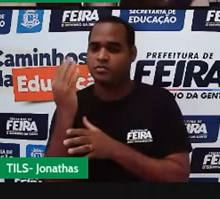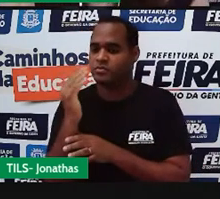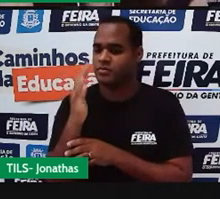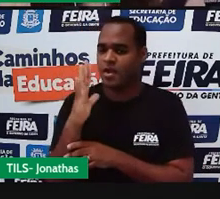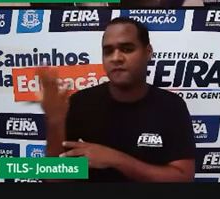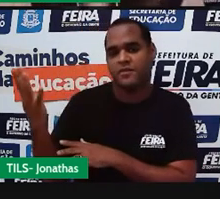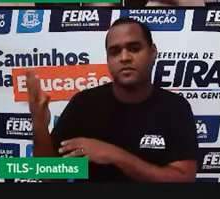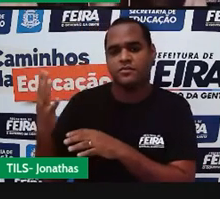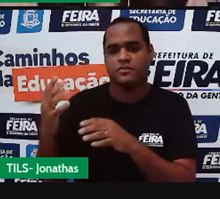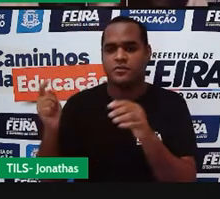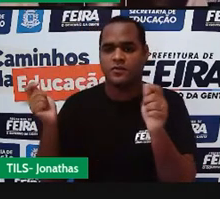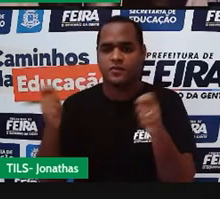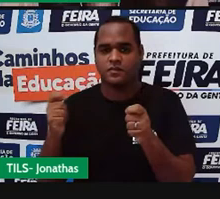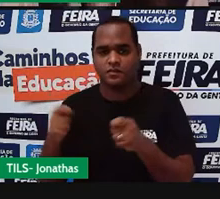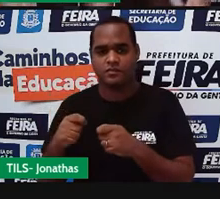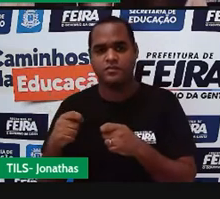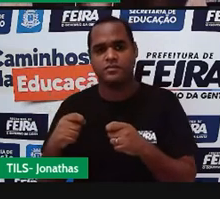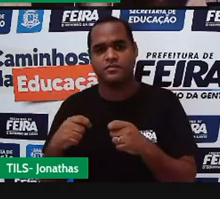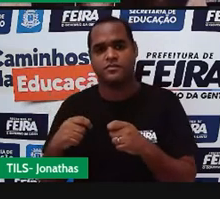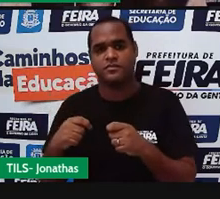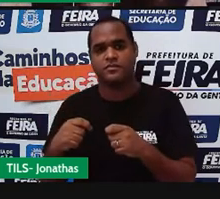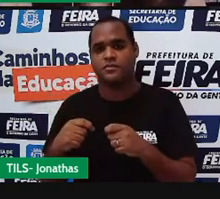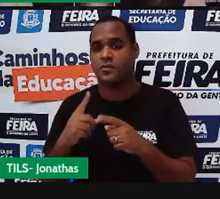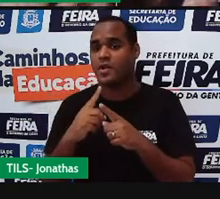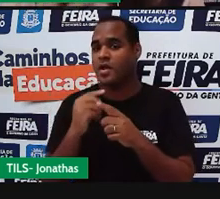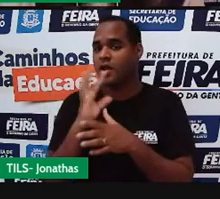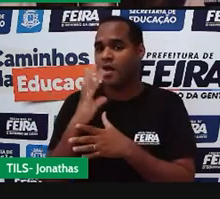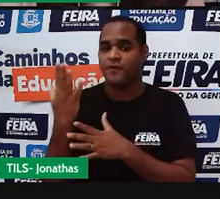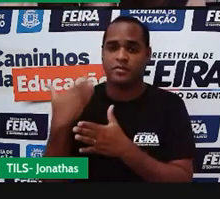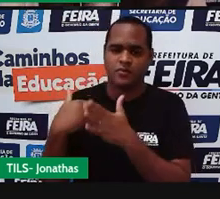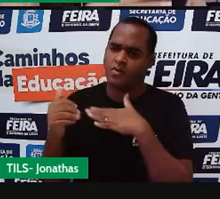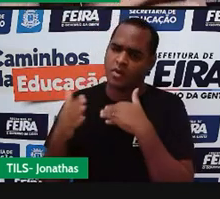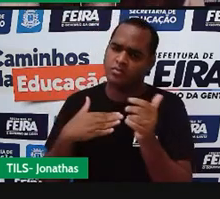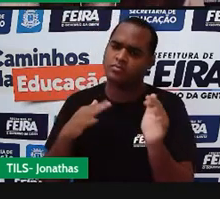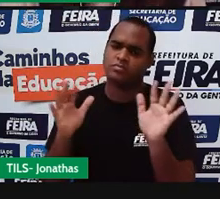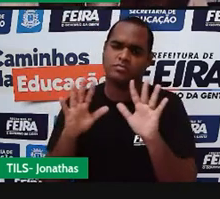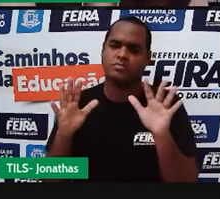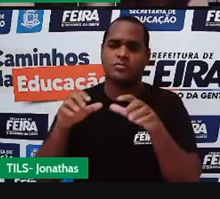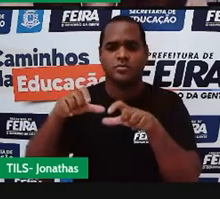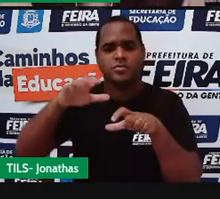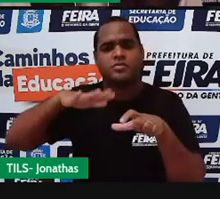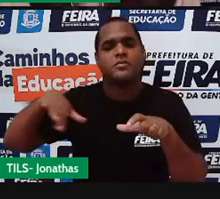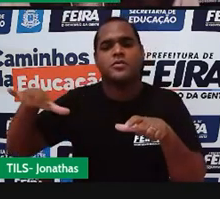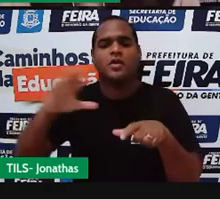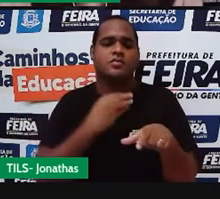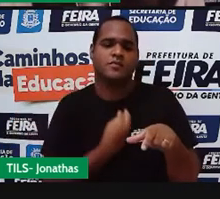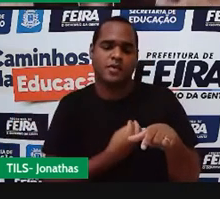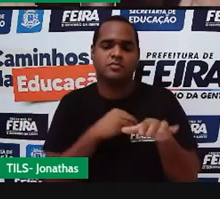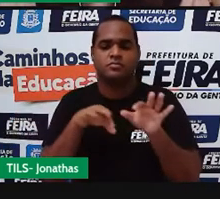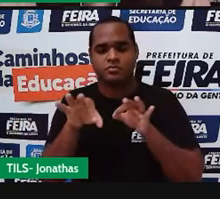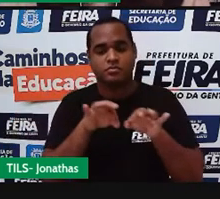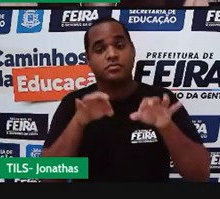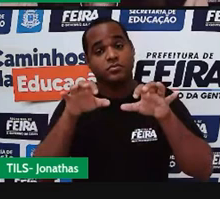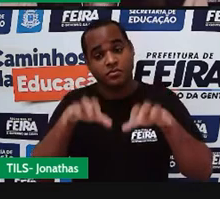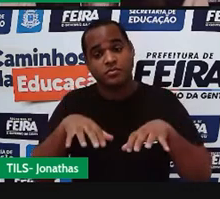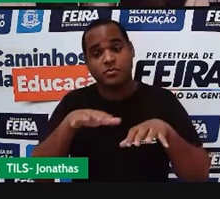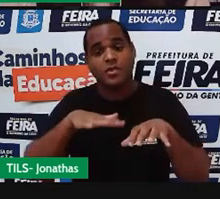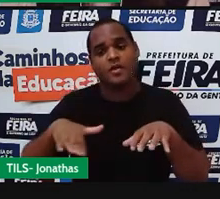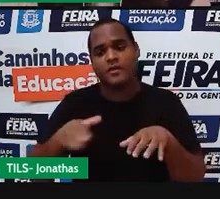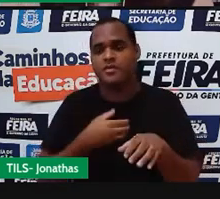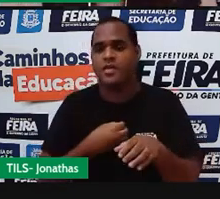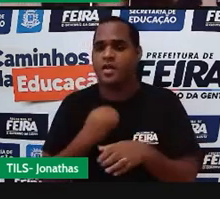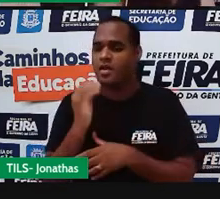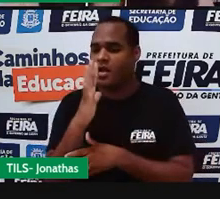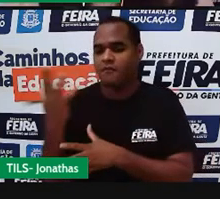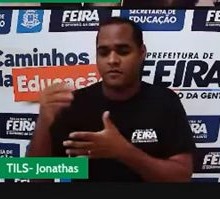plantar uma árvore mas não não é qualquer agora o que a gente tem que considerar as características daquela região Então você é uma arma